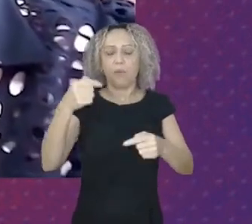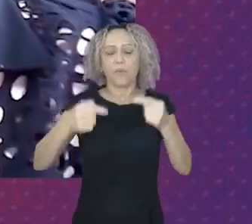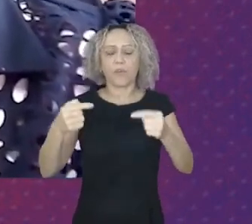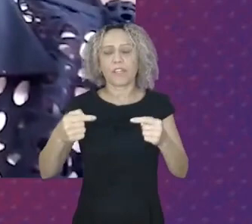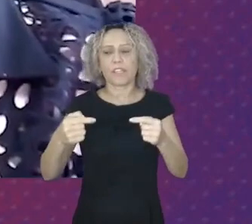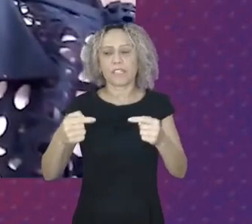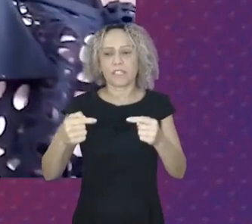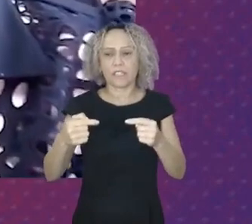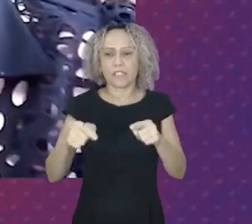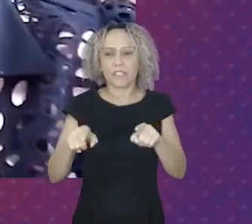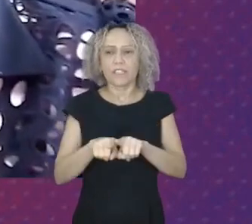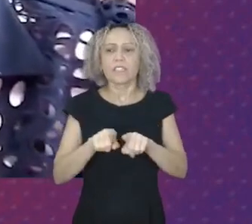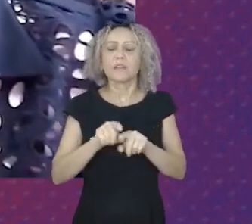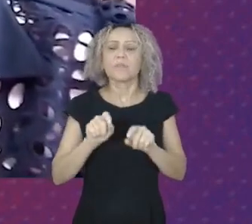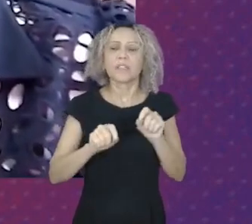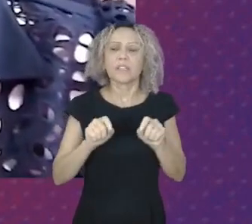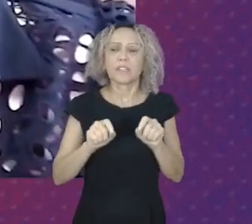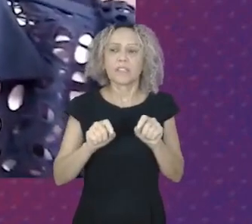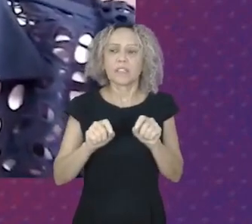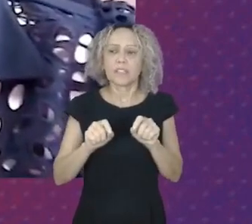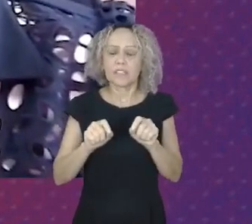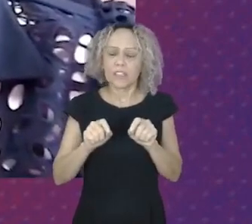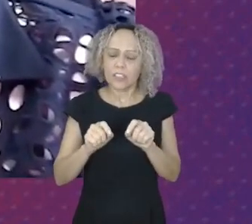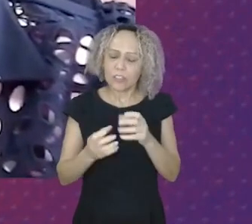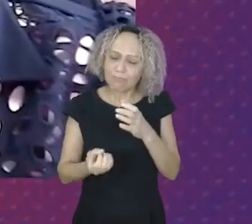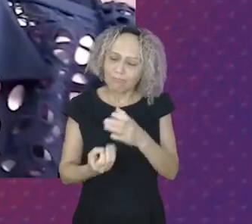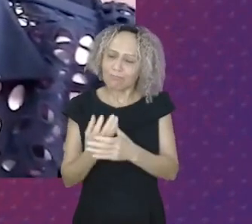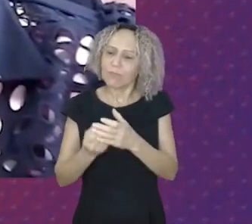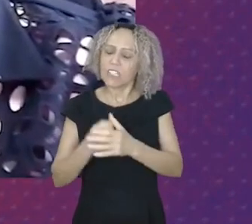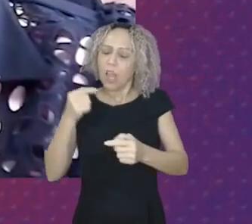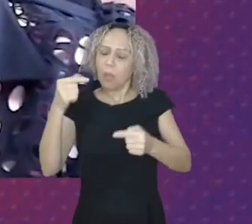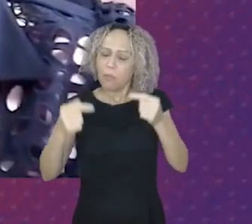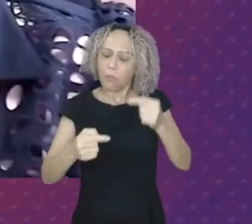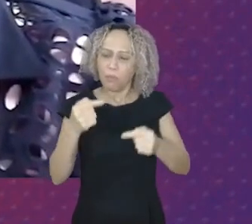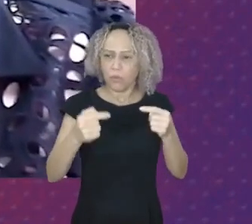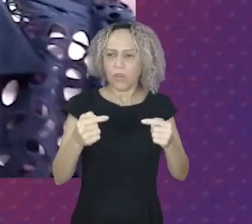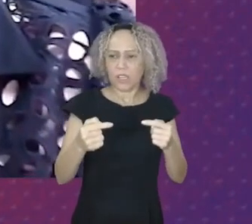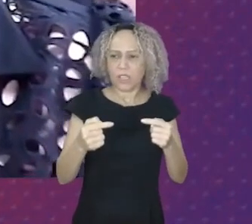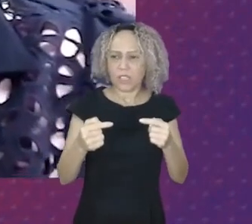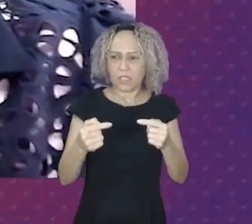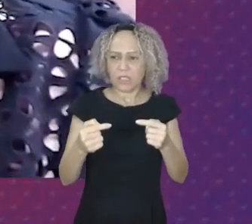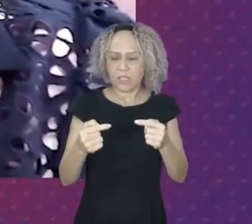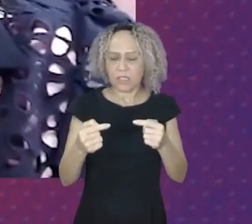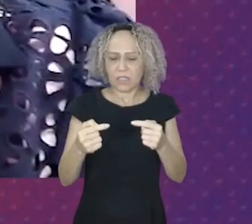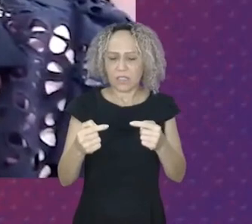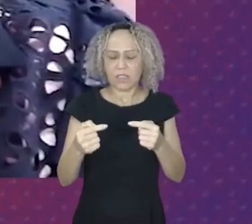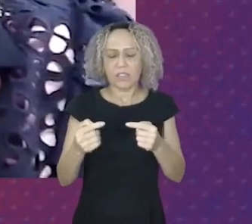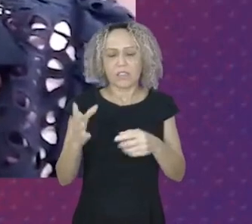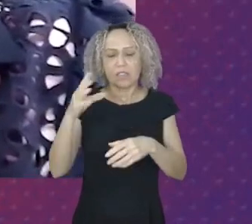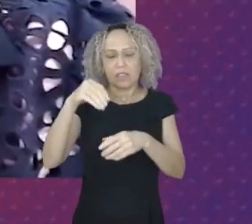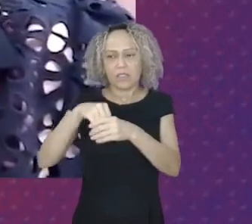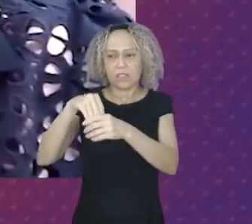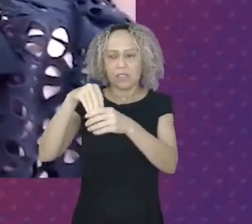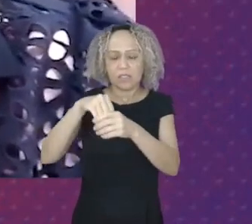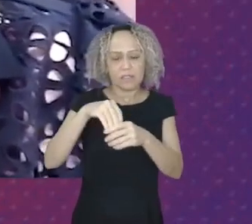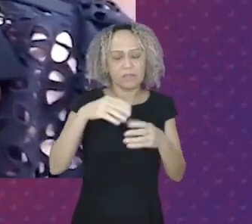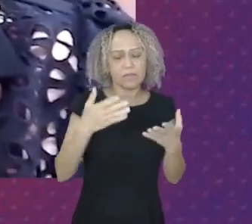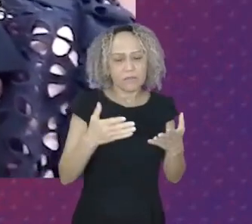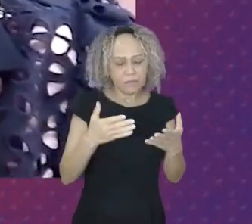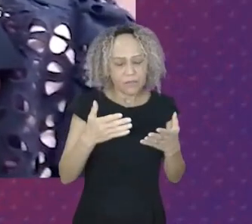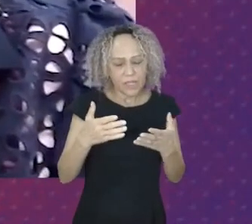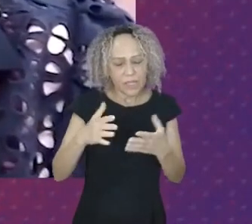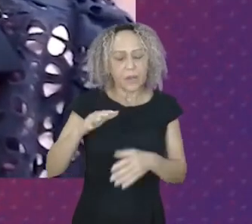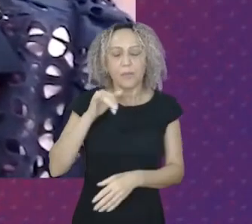de condições também de implementarmos essa política estando à frente dos cargos, né, no momento da